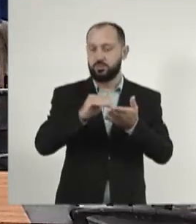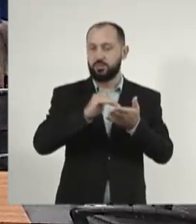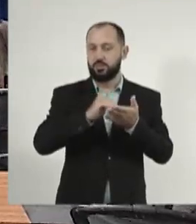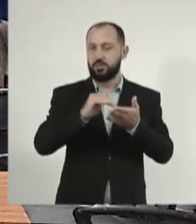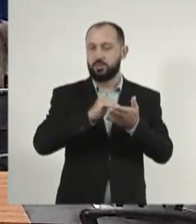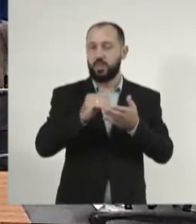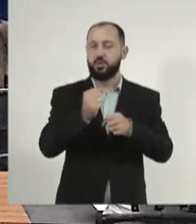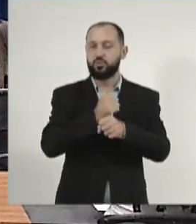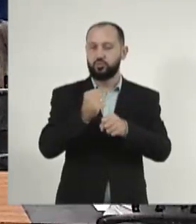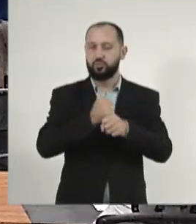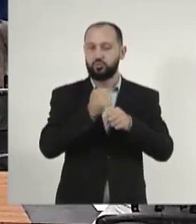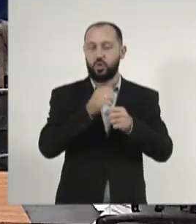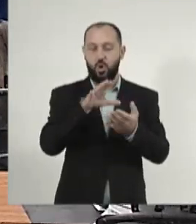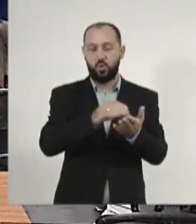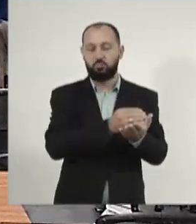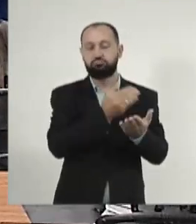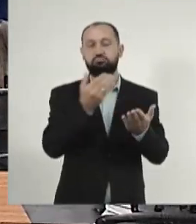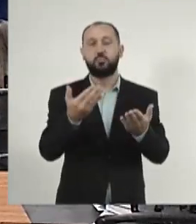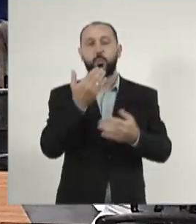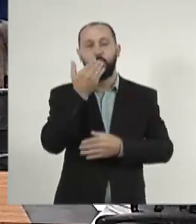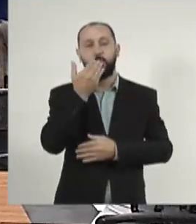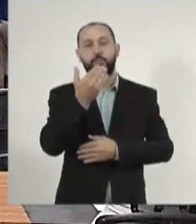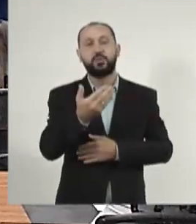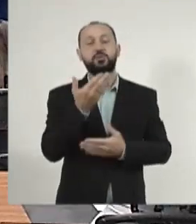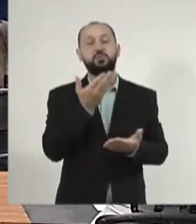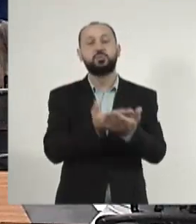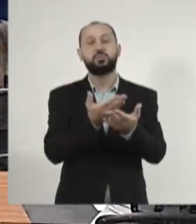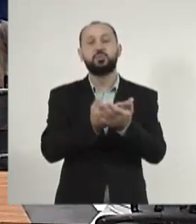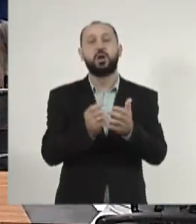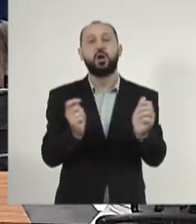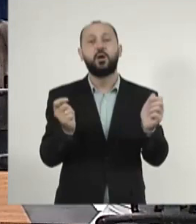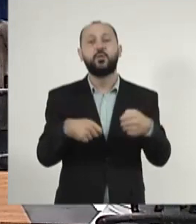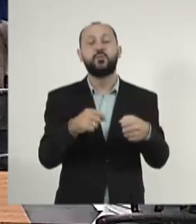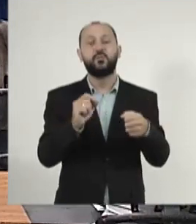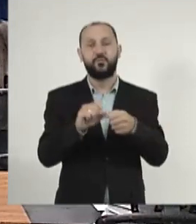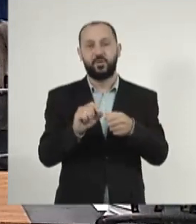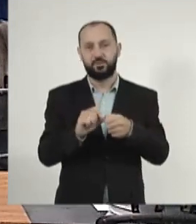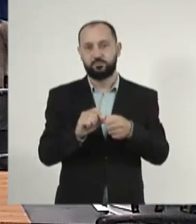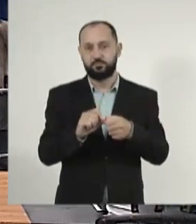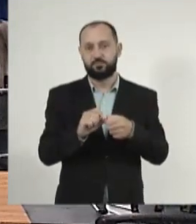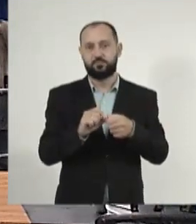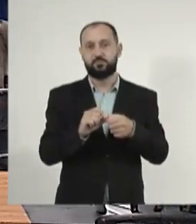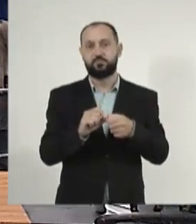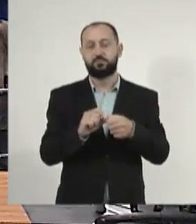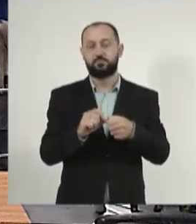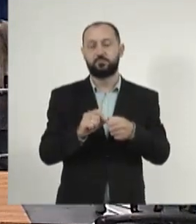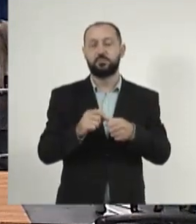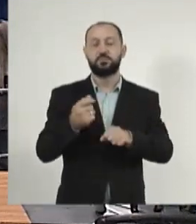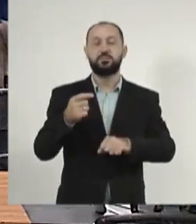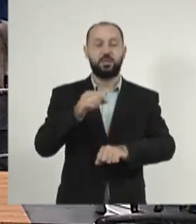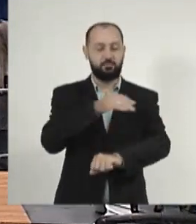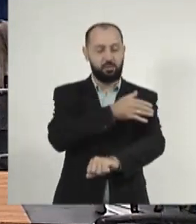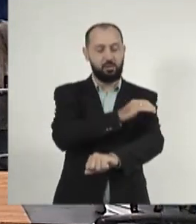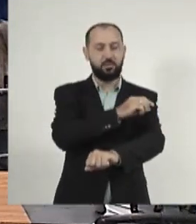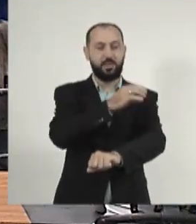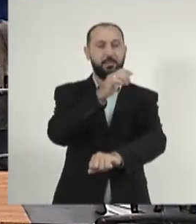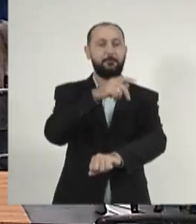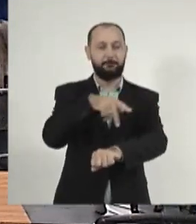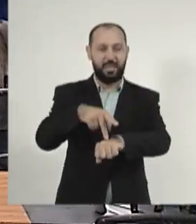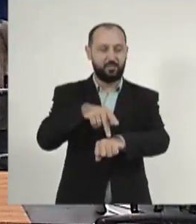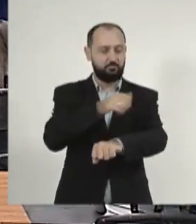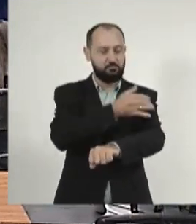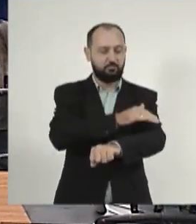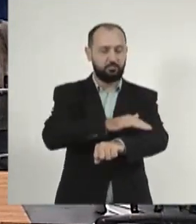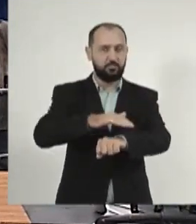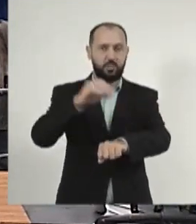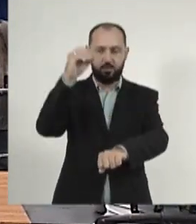públicos, por cópias autônomas, solicitando o estudo de viabilidade e realização de cascalhamento e iluminação pública